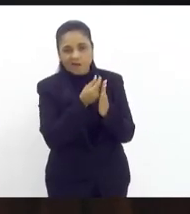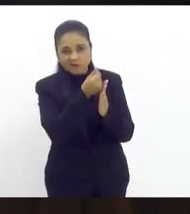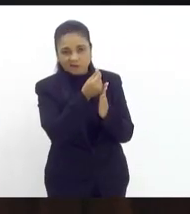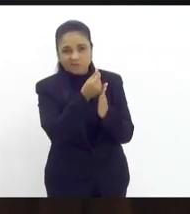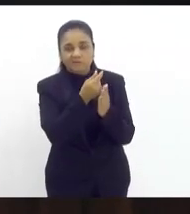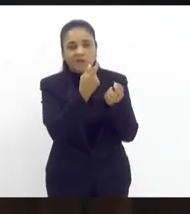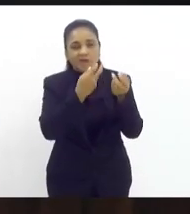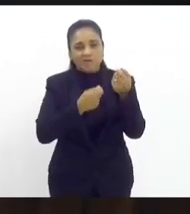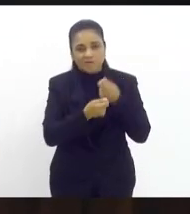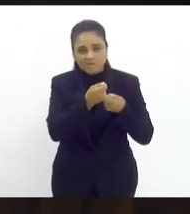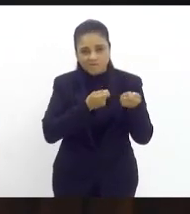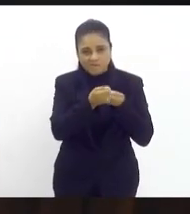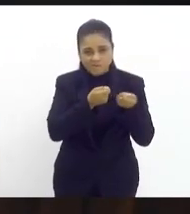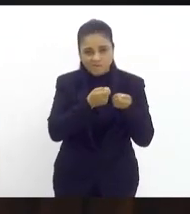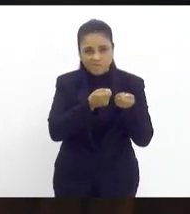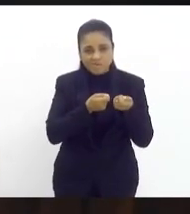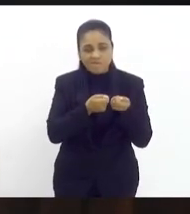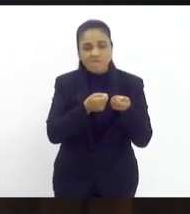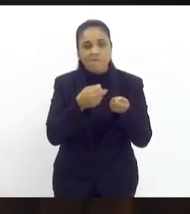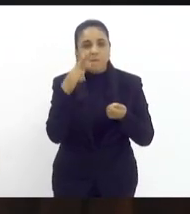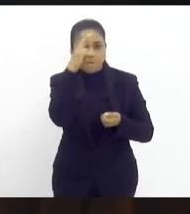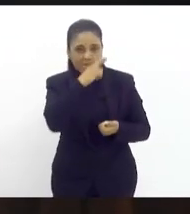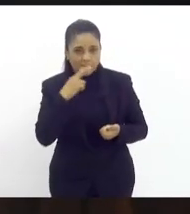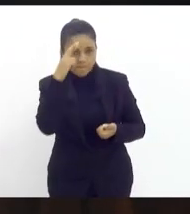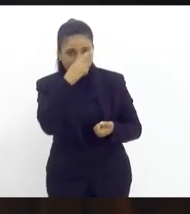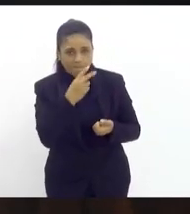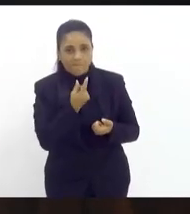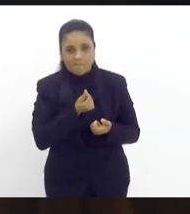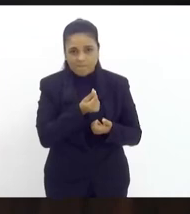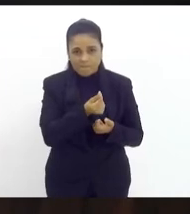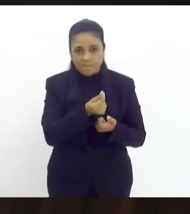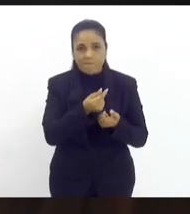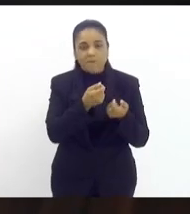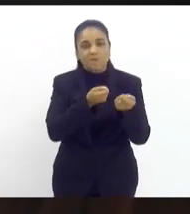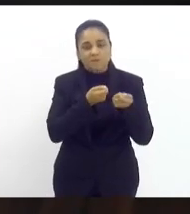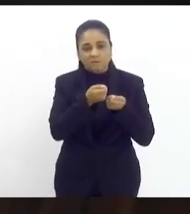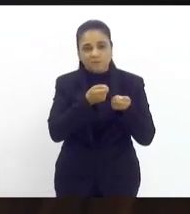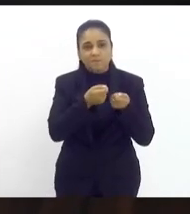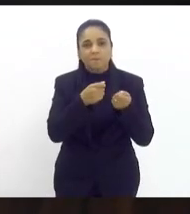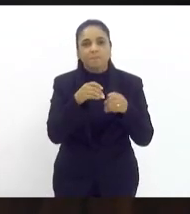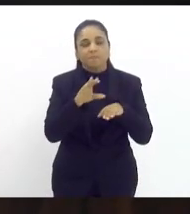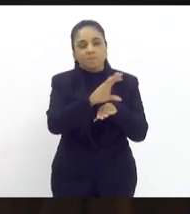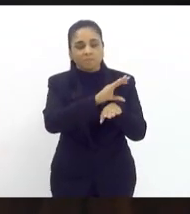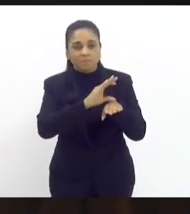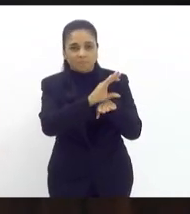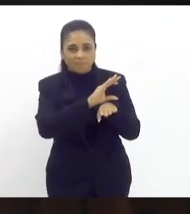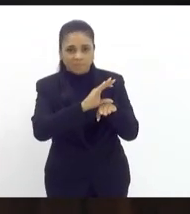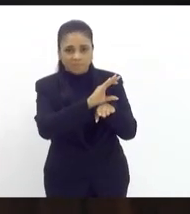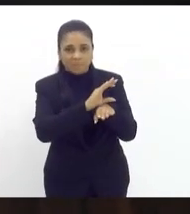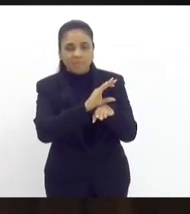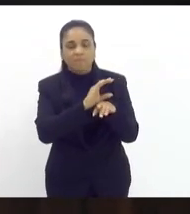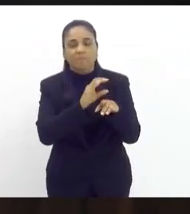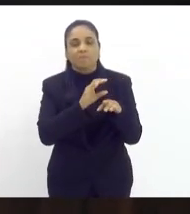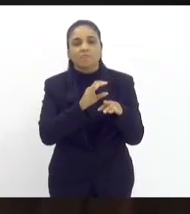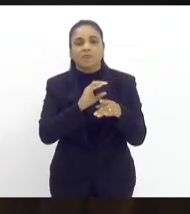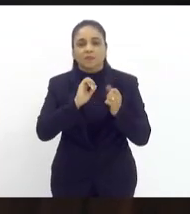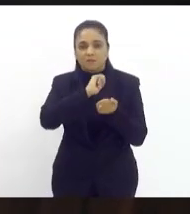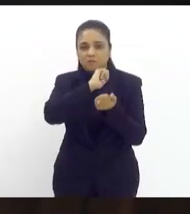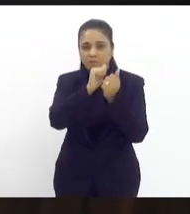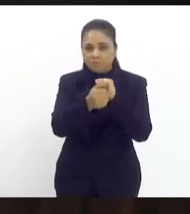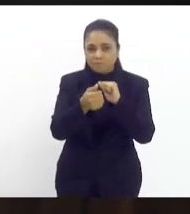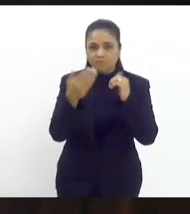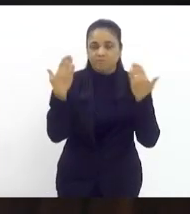financeira e controle para emitir parecer pela comissão de esporte lazer deputado Carlinhos